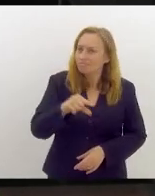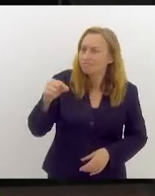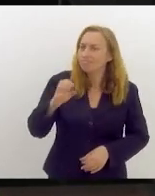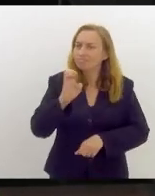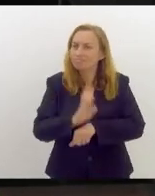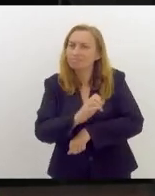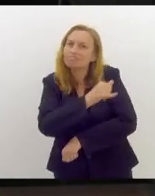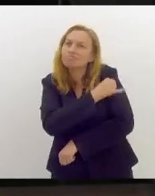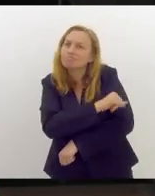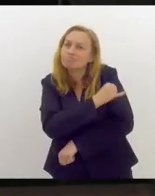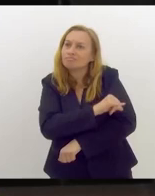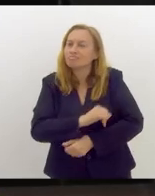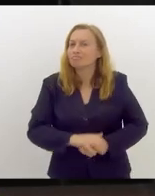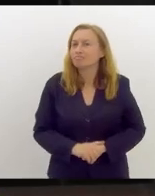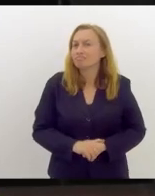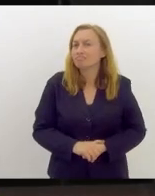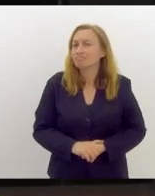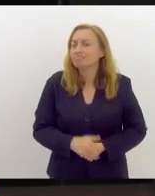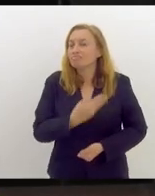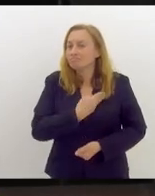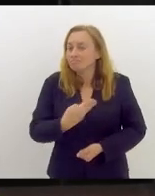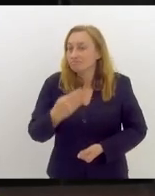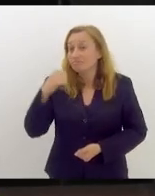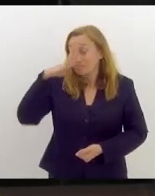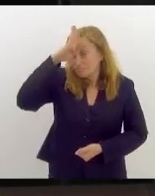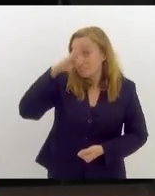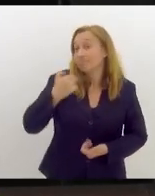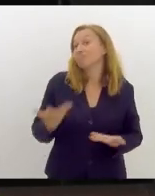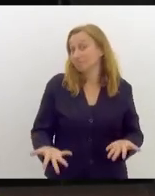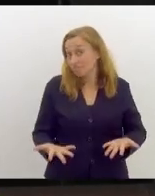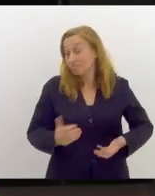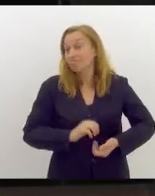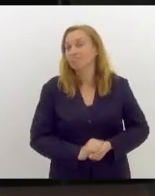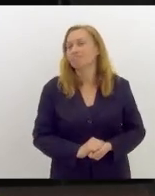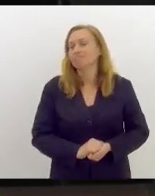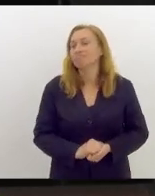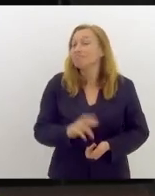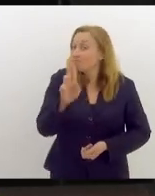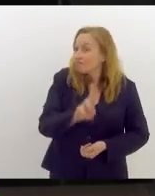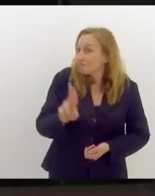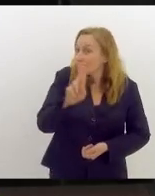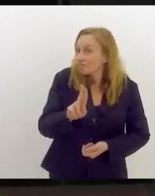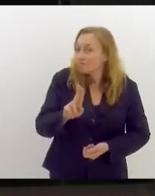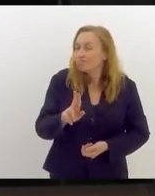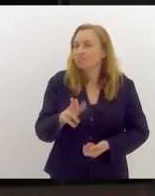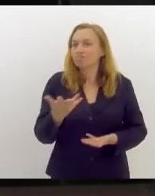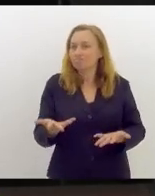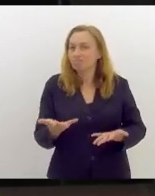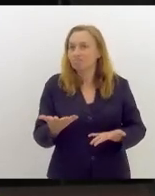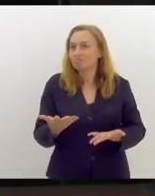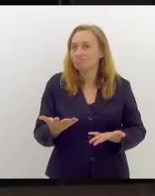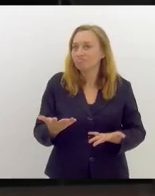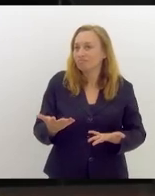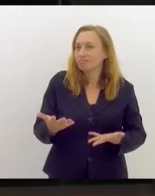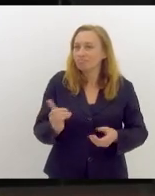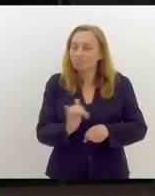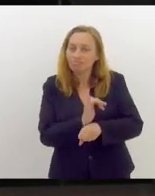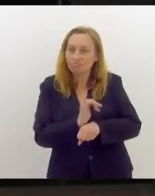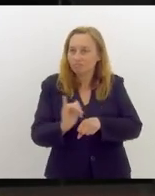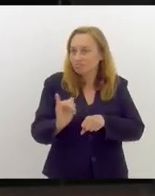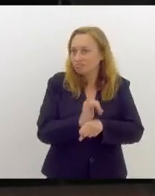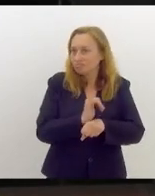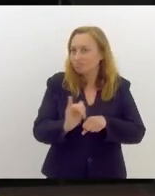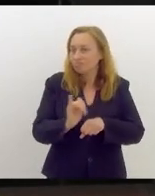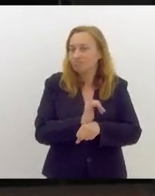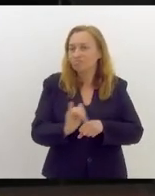no estado do Rio de Janeiro com o bolsonarismo inclusive utilizou dessa sua arte manha